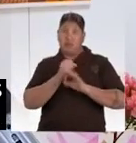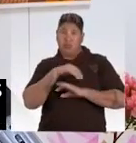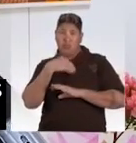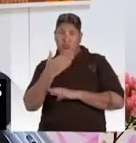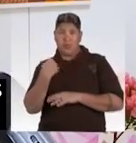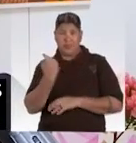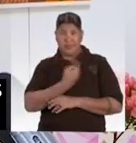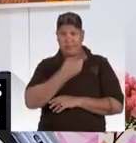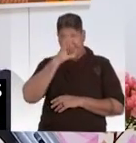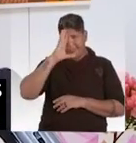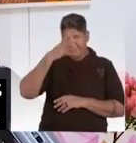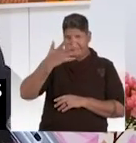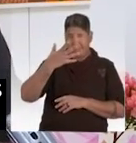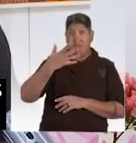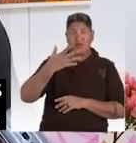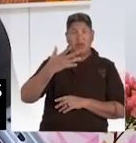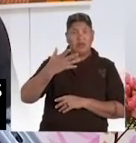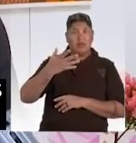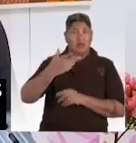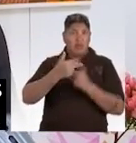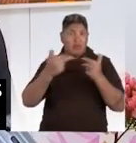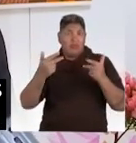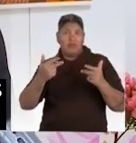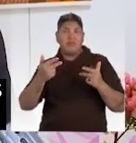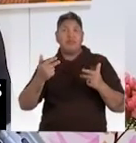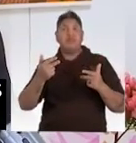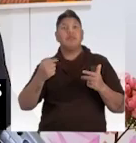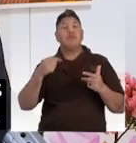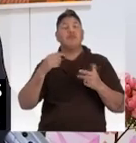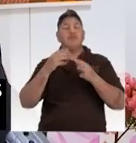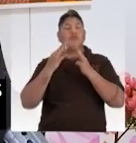Quando as decisões vão ser tomadas,